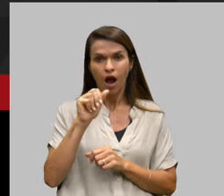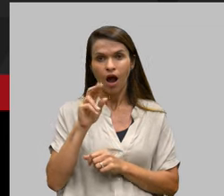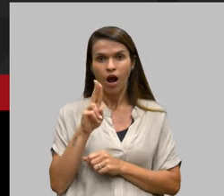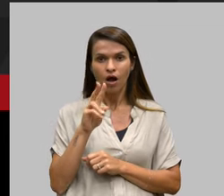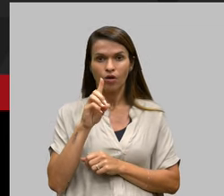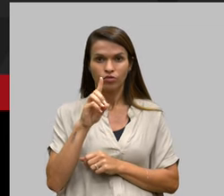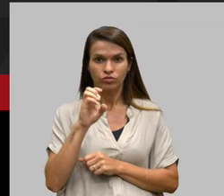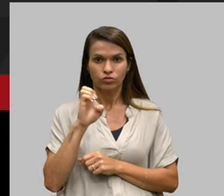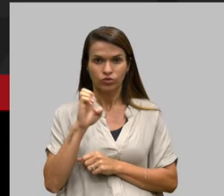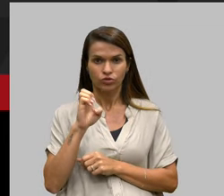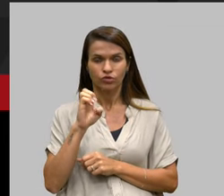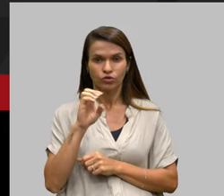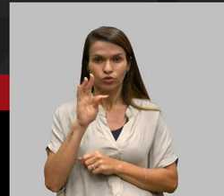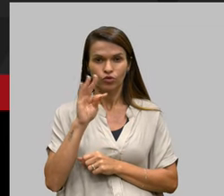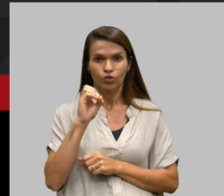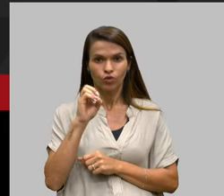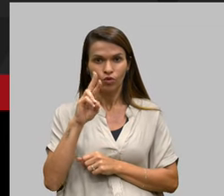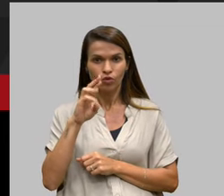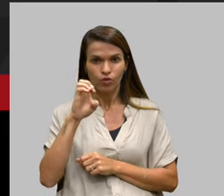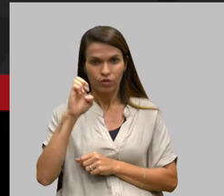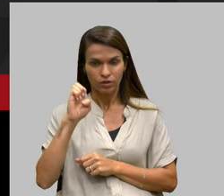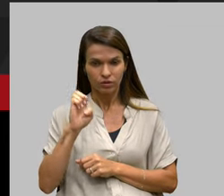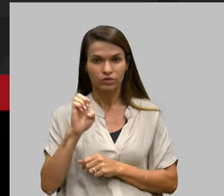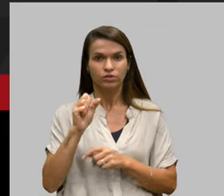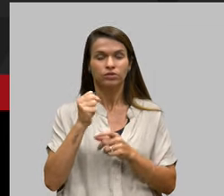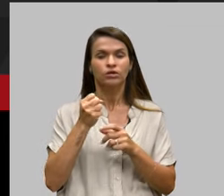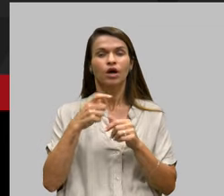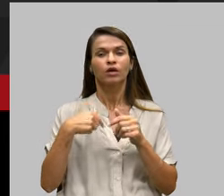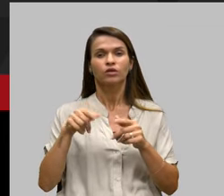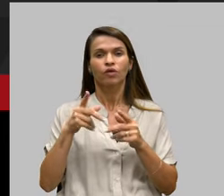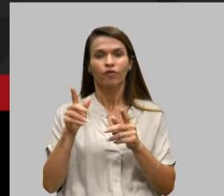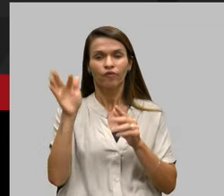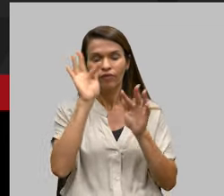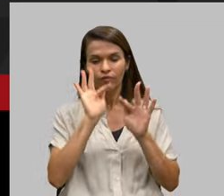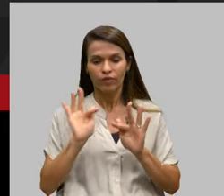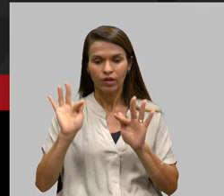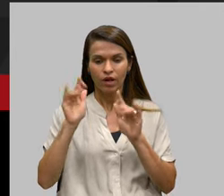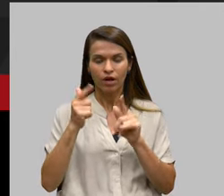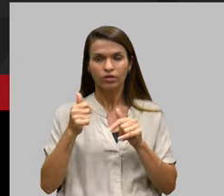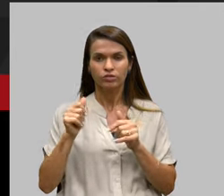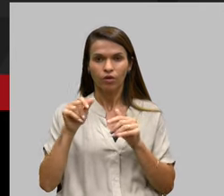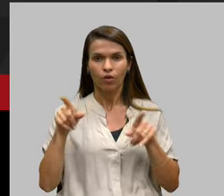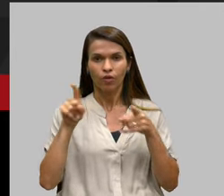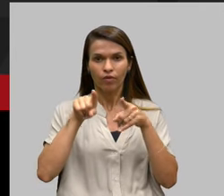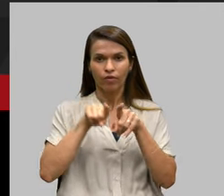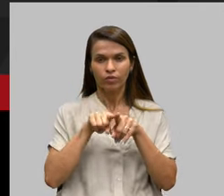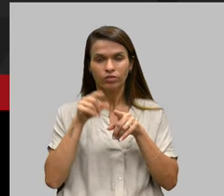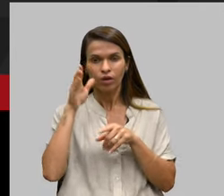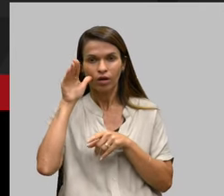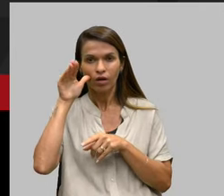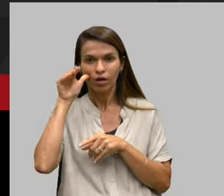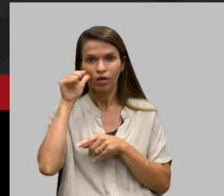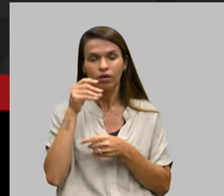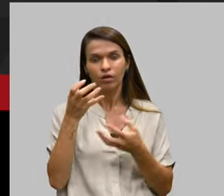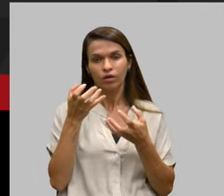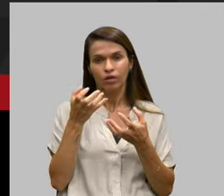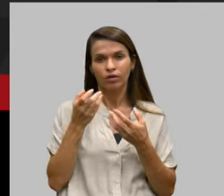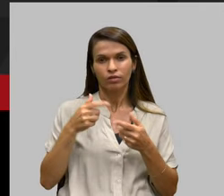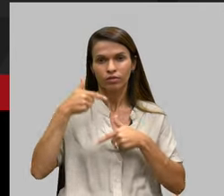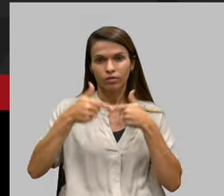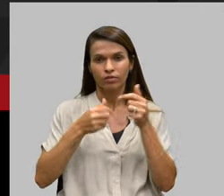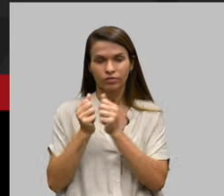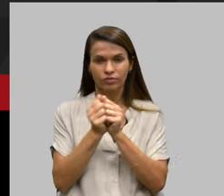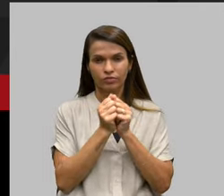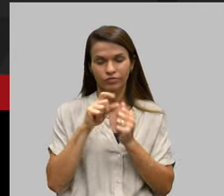auditores federais que estão aqui conosco nesse evento que estão nos assistindo quiserem ir lá trabalhar conosco nós estamos